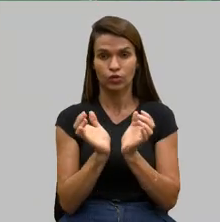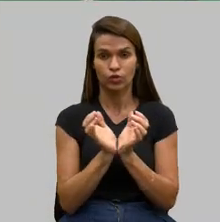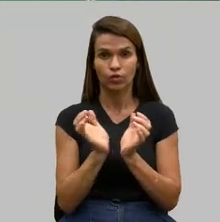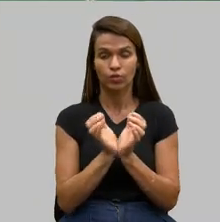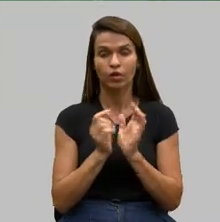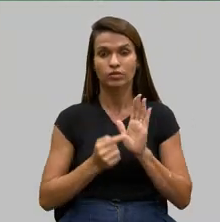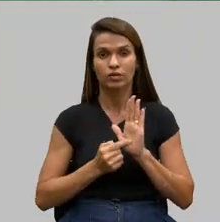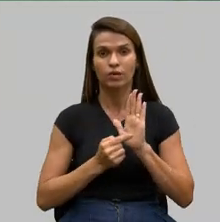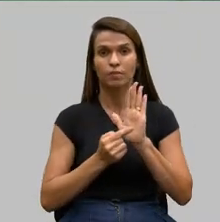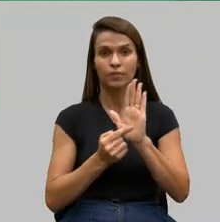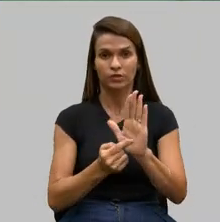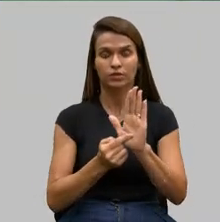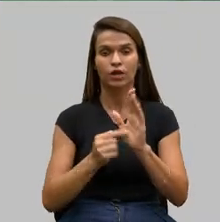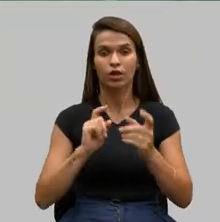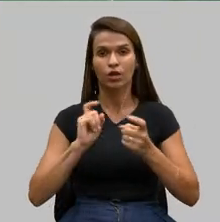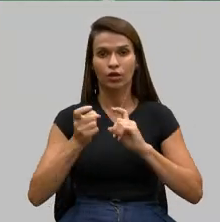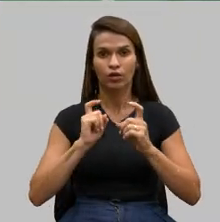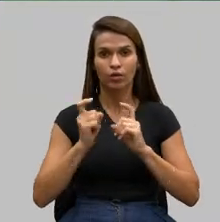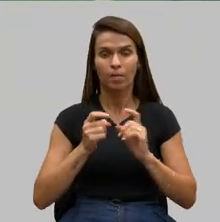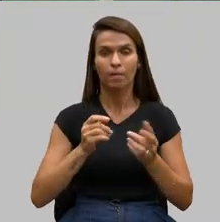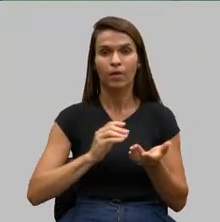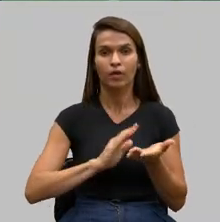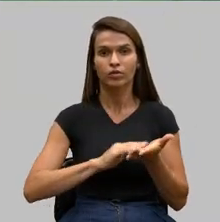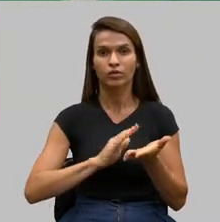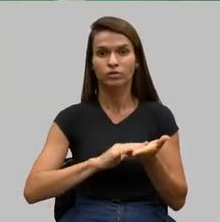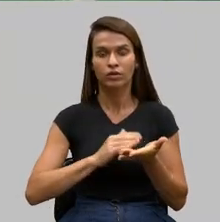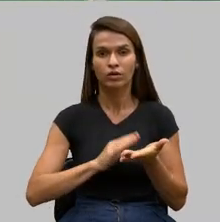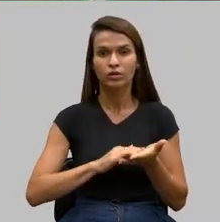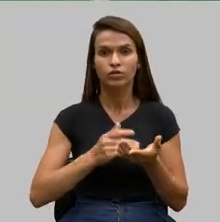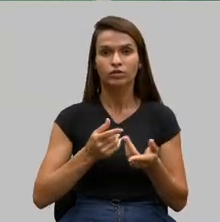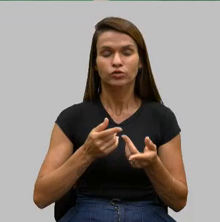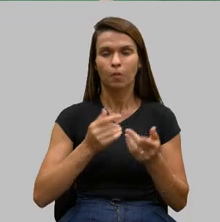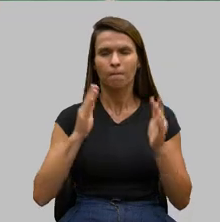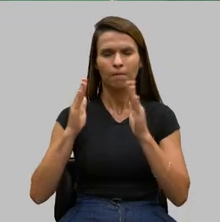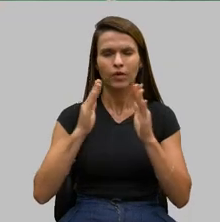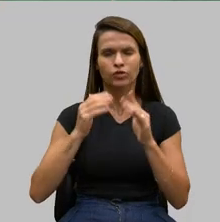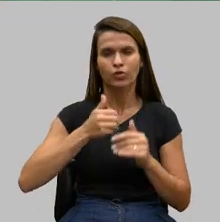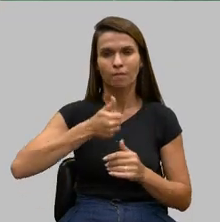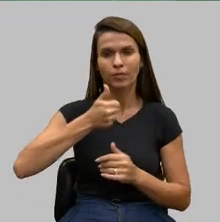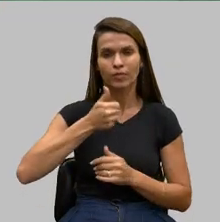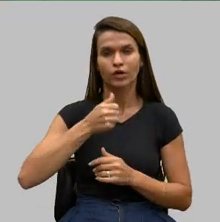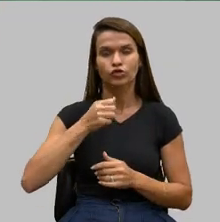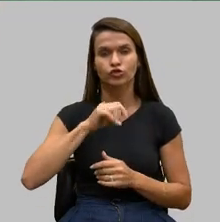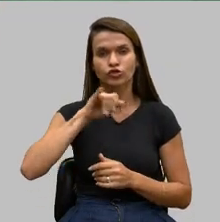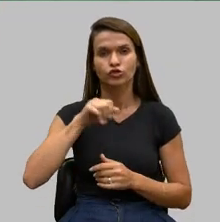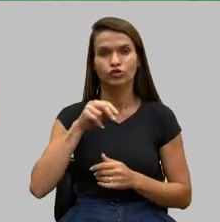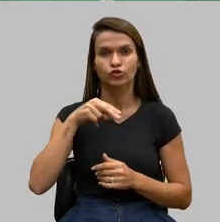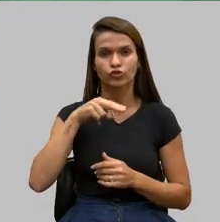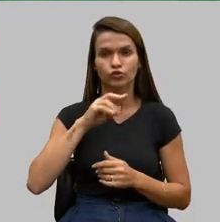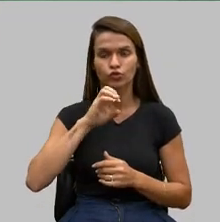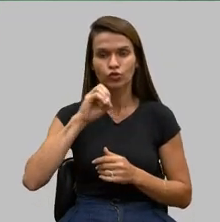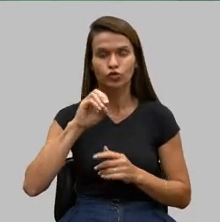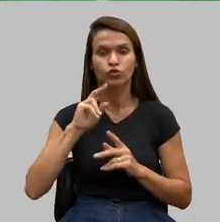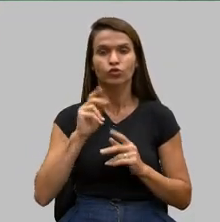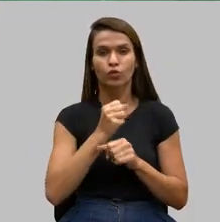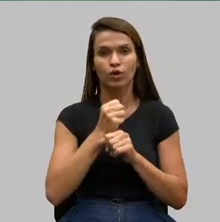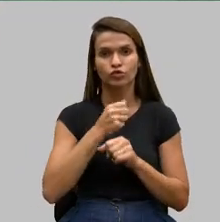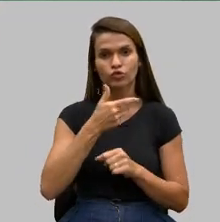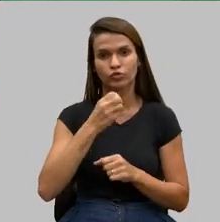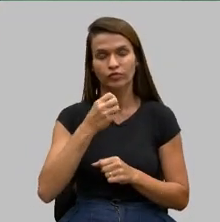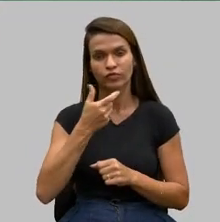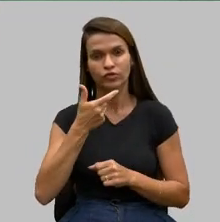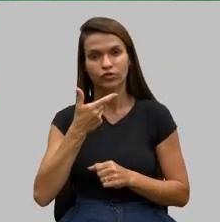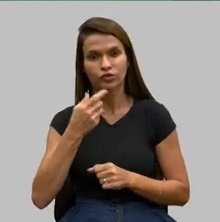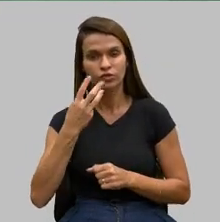apresentada na reunião de prestação de conta da gestão relativa ao período de primeiro de de Junho a 31/10 de2022 em atendimento a